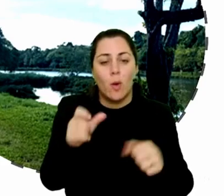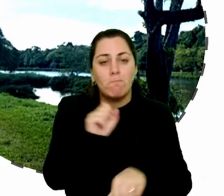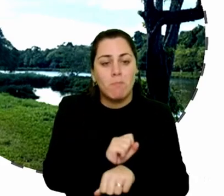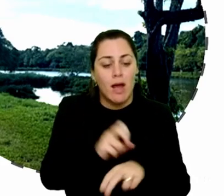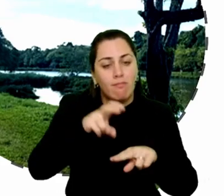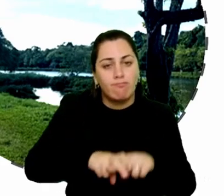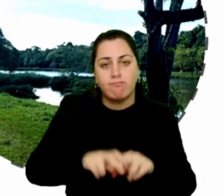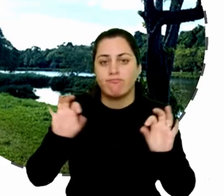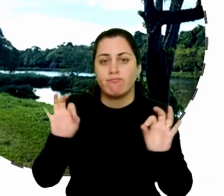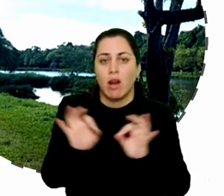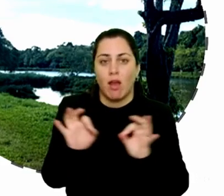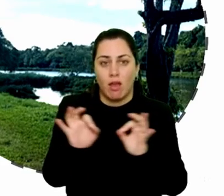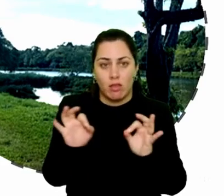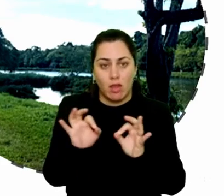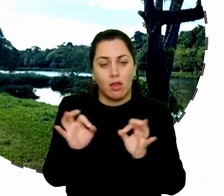que possa